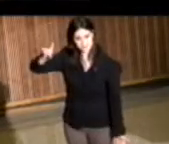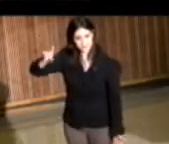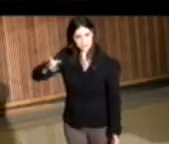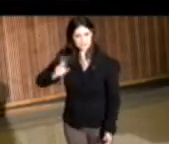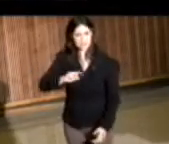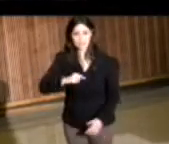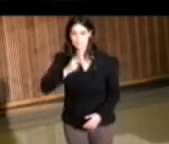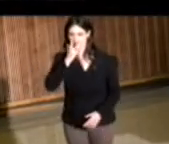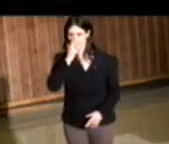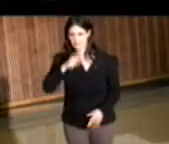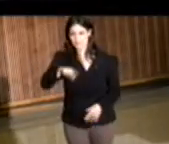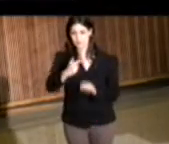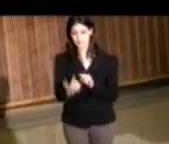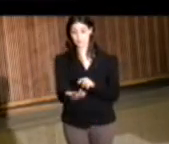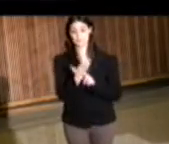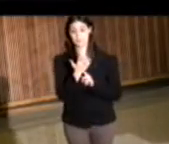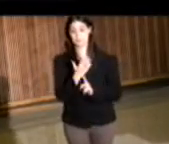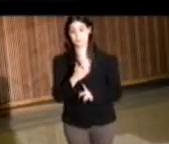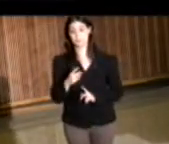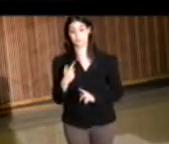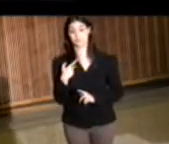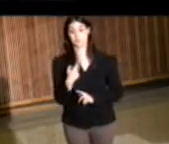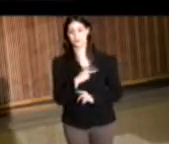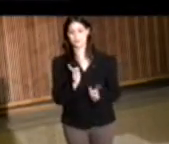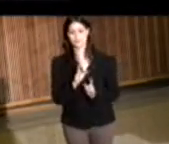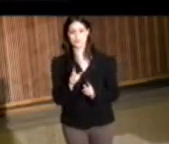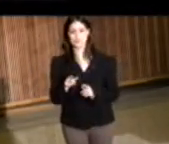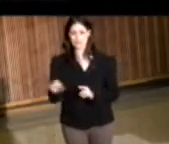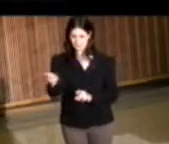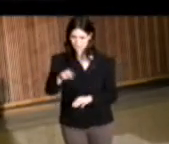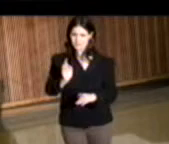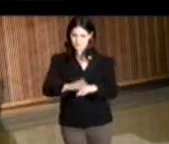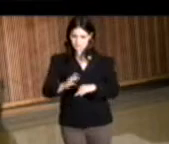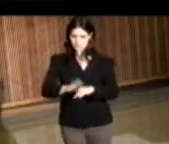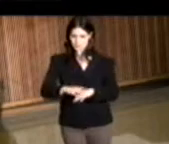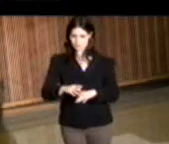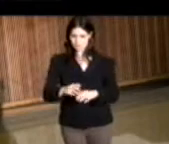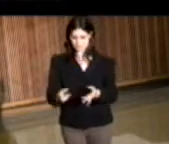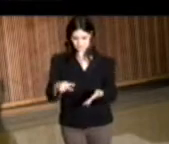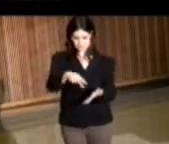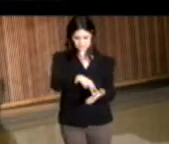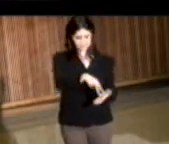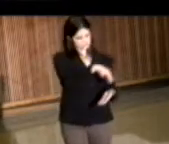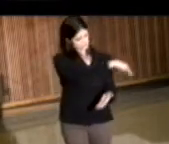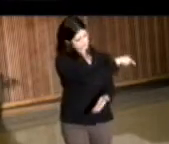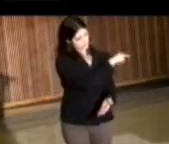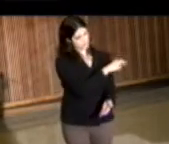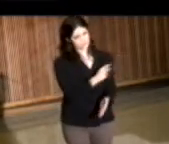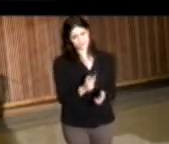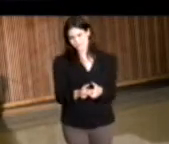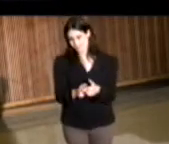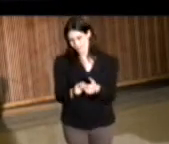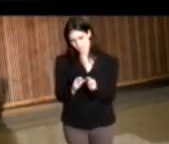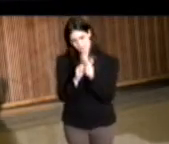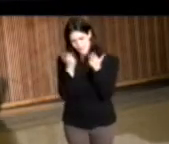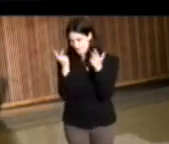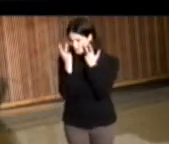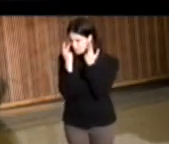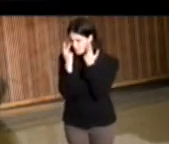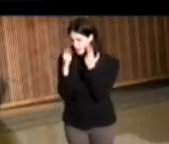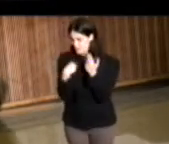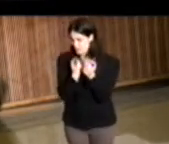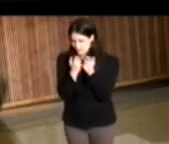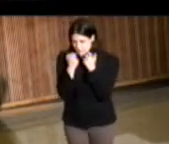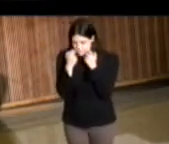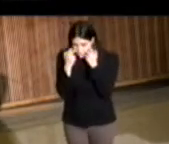não para mim, de que você está dizendo: vai ser do teu jeito, Senhor. Porque ninguém gosta de levantar e vir na frente num culto desse. Mas a